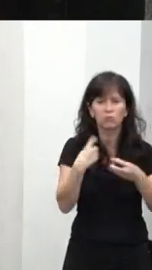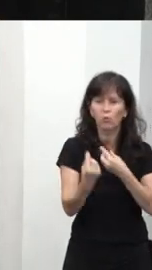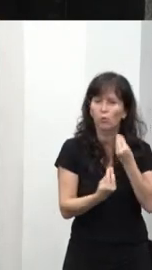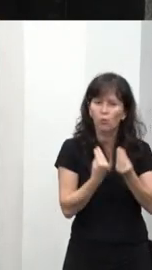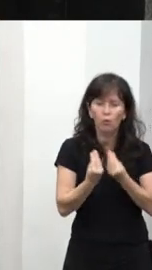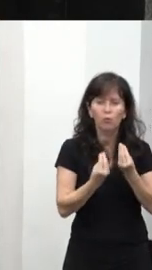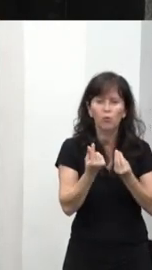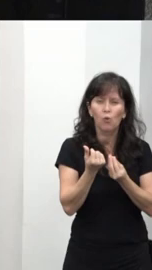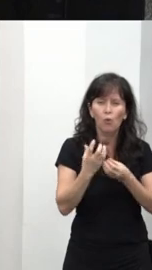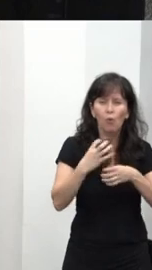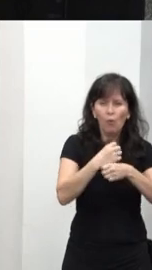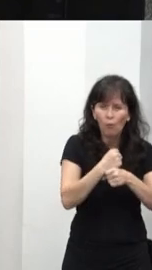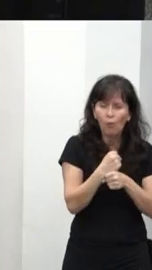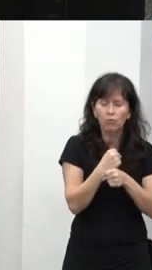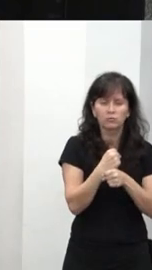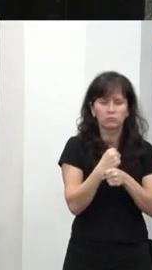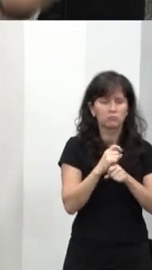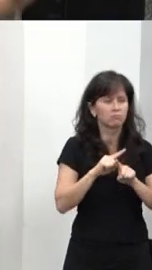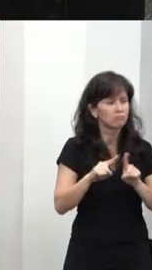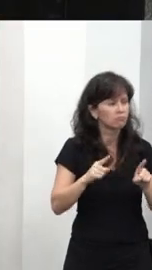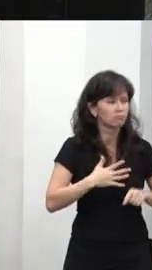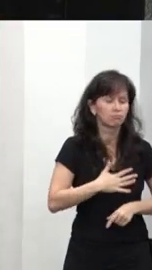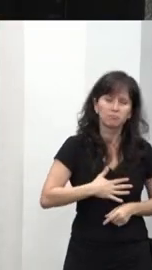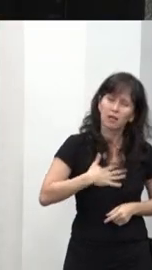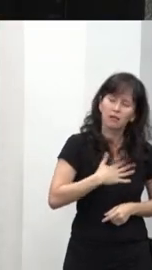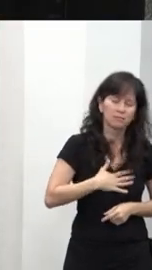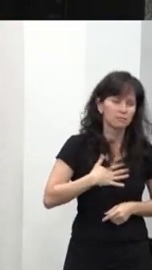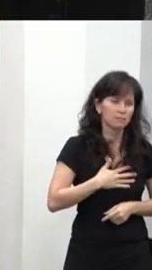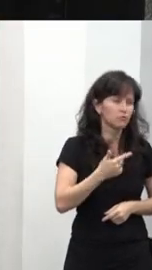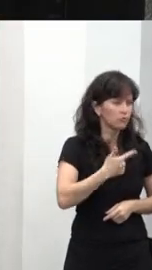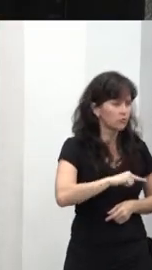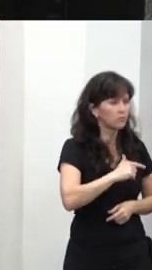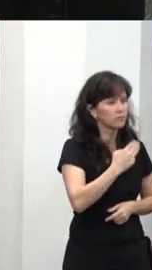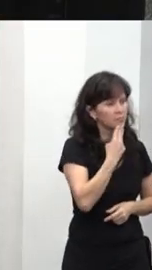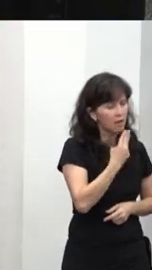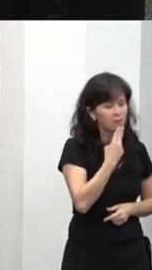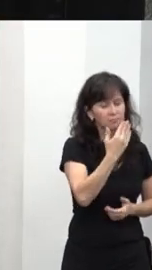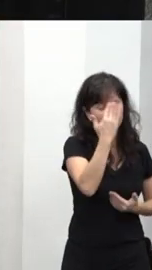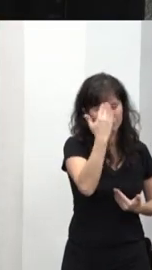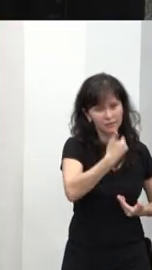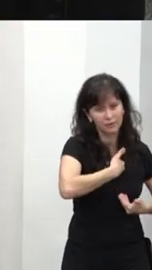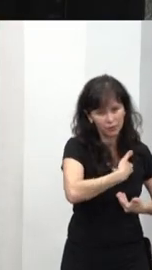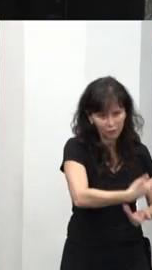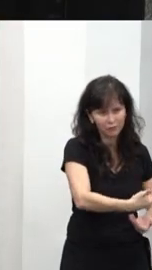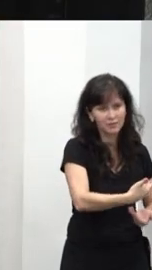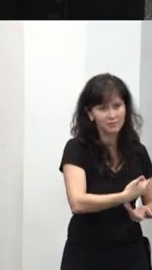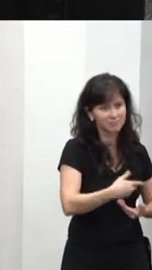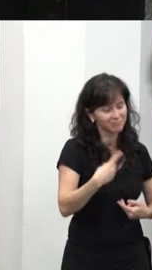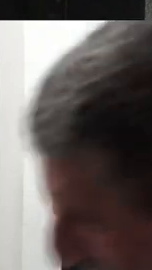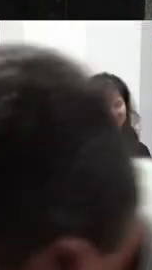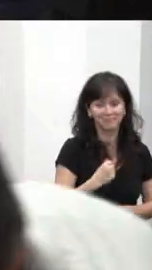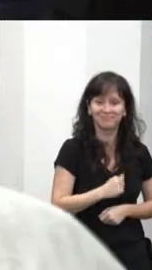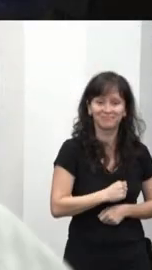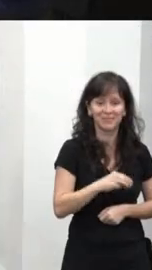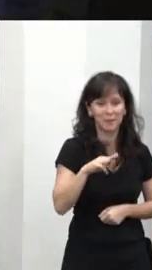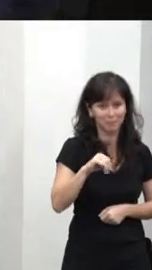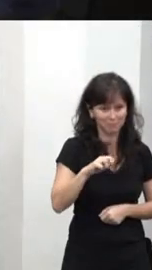né mas foi um prazer Um alegria muito grande mais uma vez Marquito muito obrigado pelo convite e vamos embora